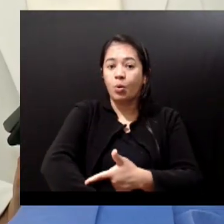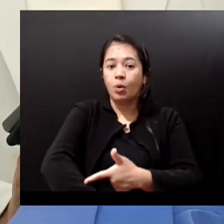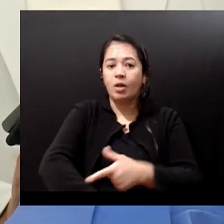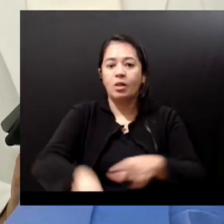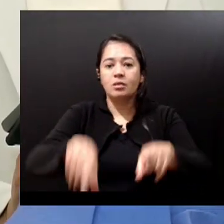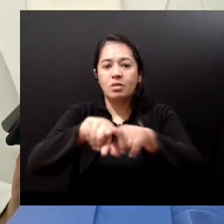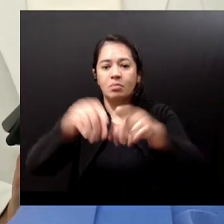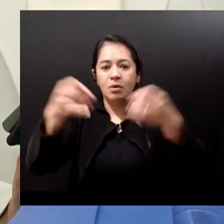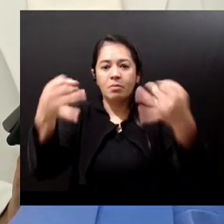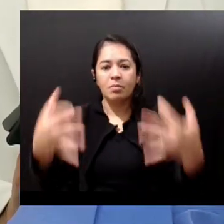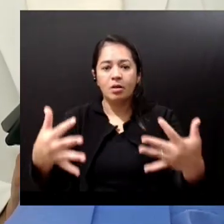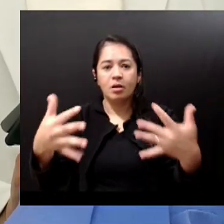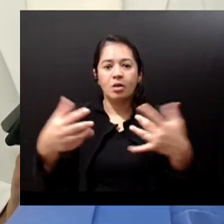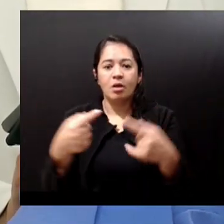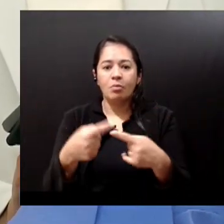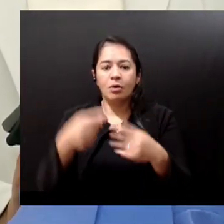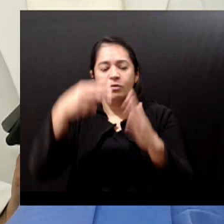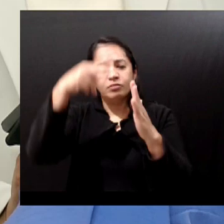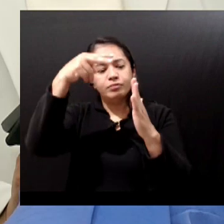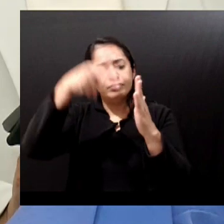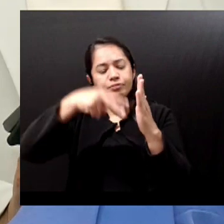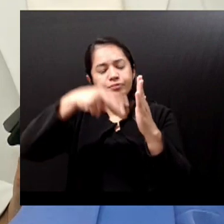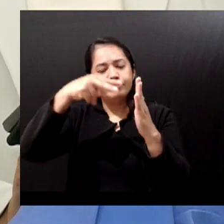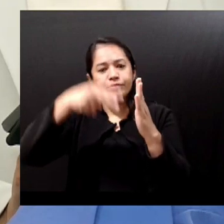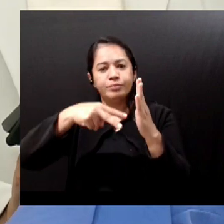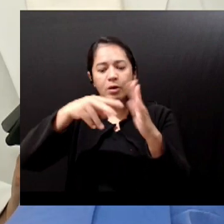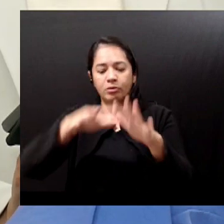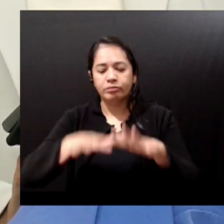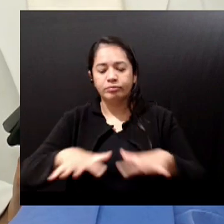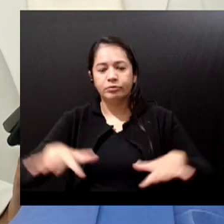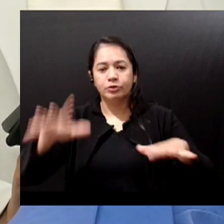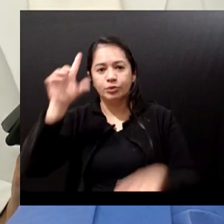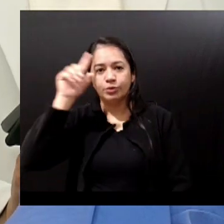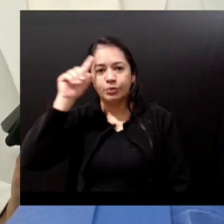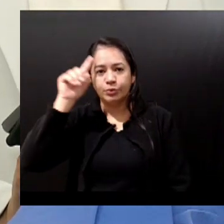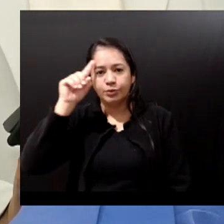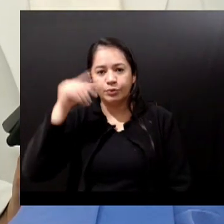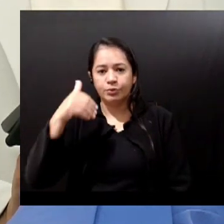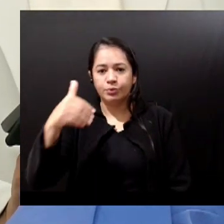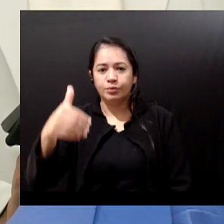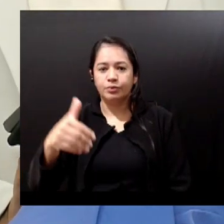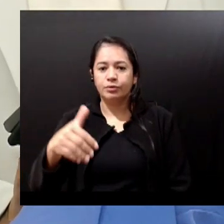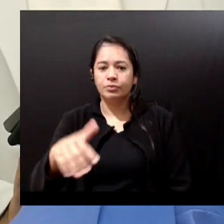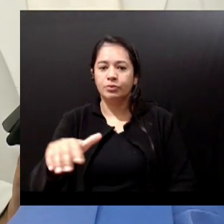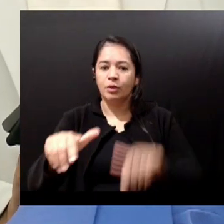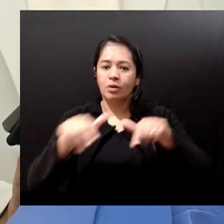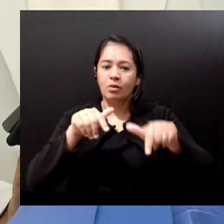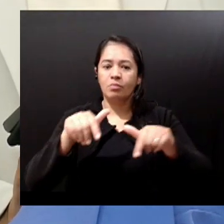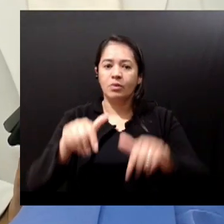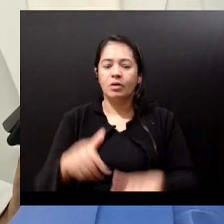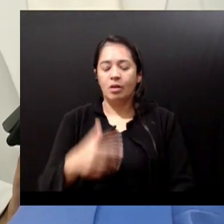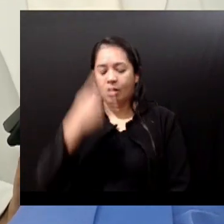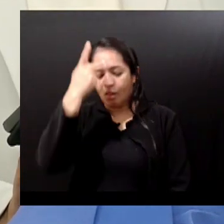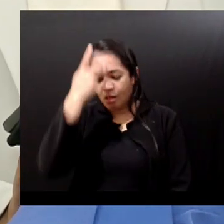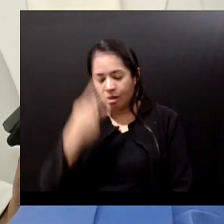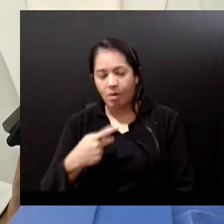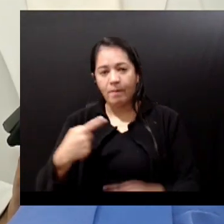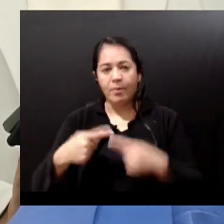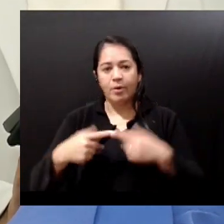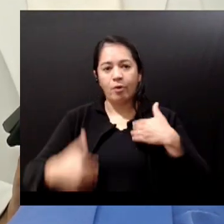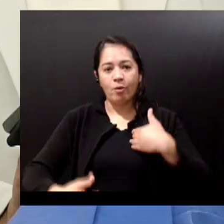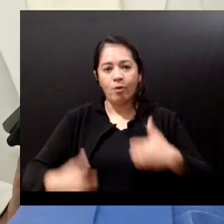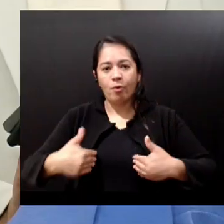uma leitura, né, no seu dia a dia, no seu trabalho, você faz uma leitura pessoal também, porque o corpo fala, né, Samara? Com certeza,